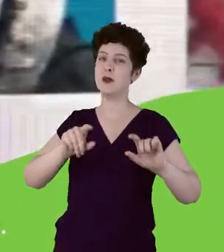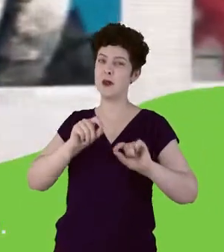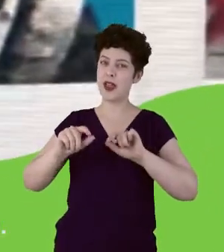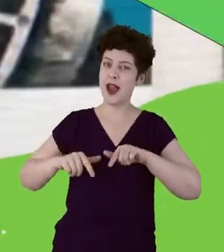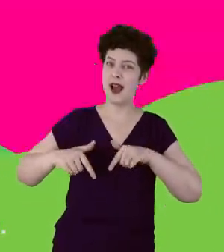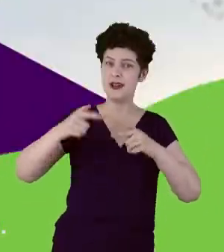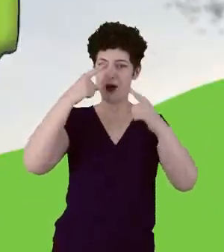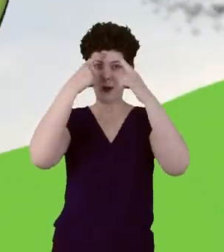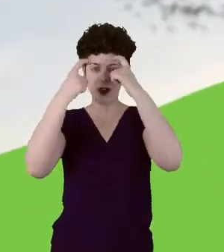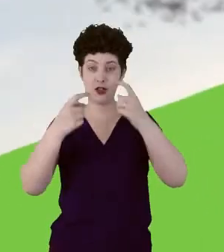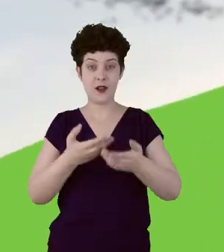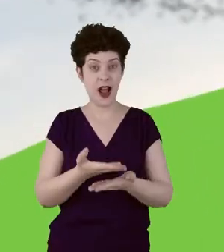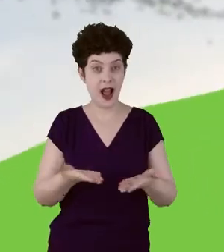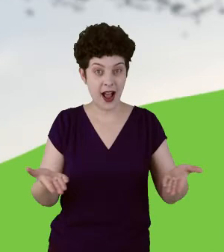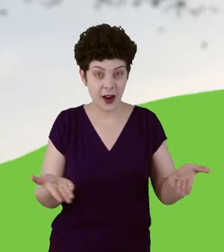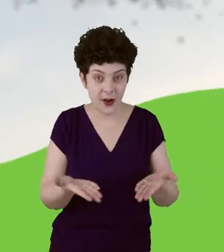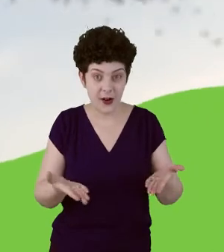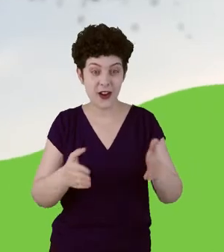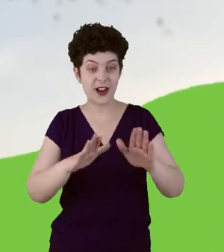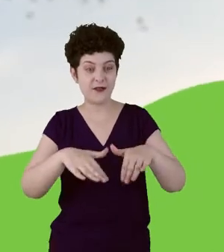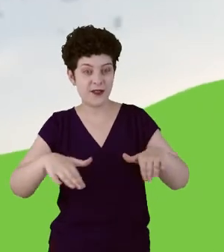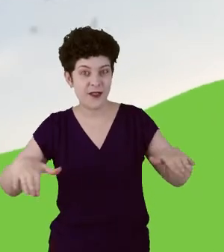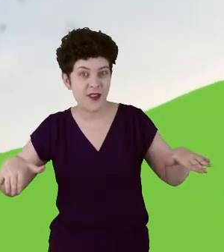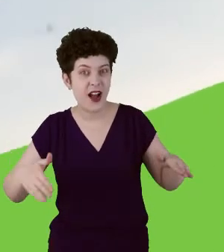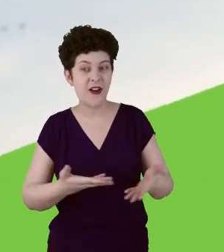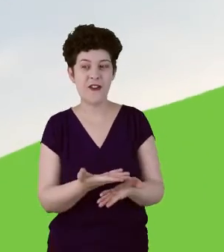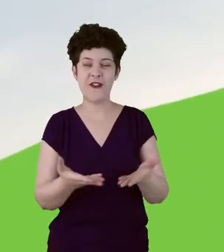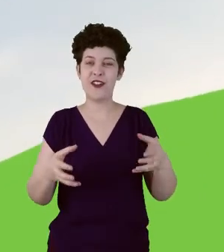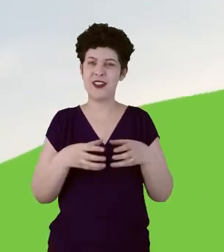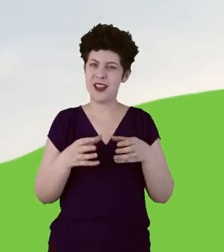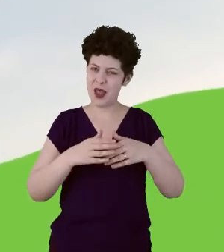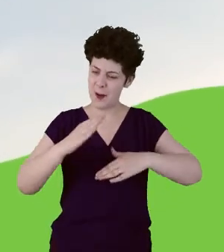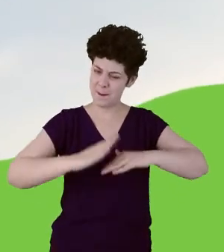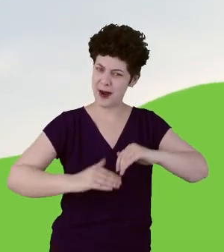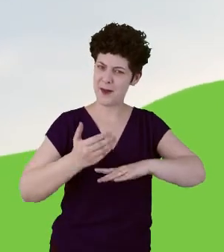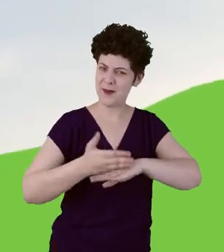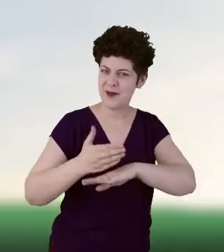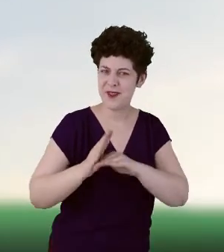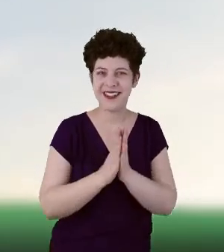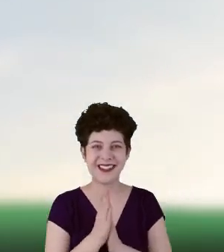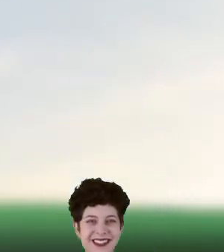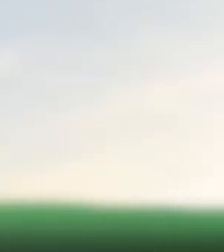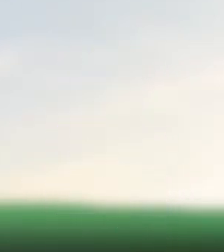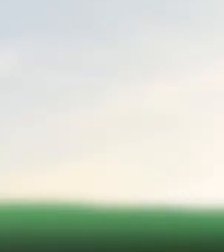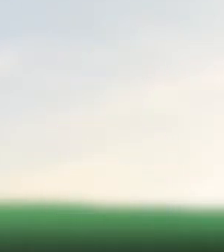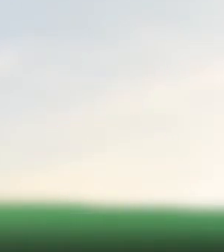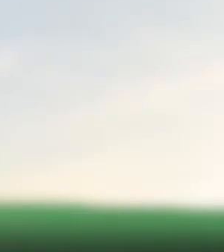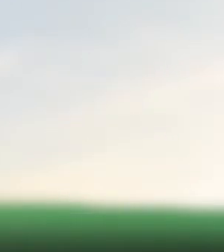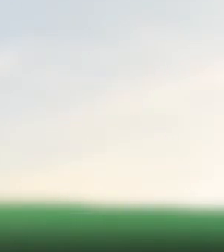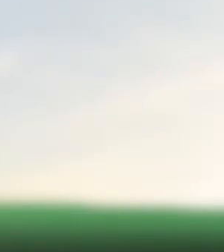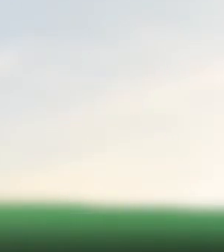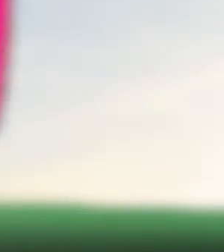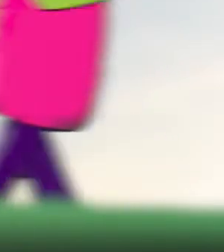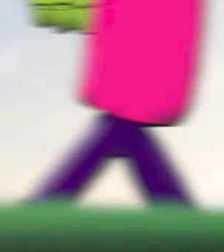do Ação Criativa. Agora é com vocês, turma! Mão na massa!